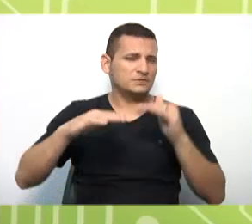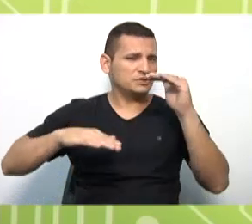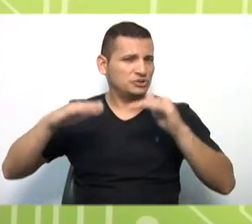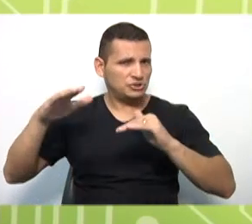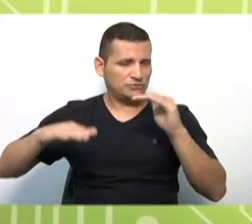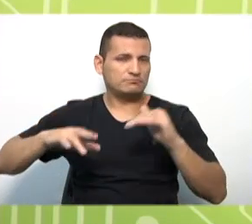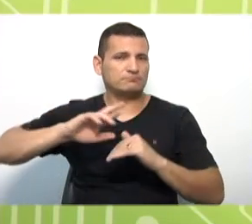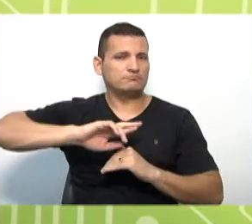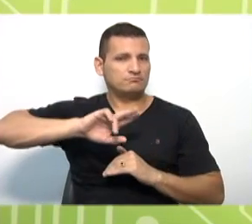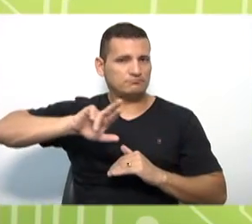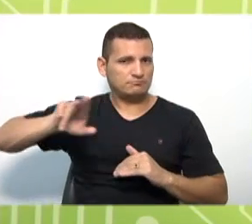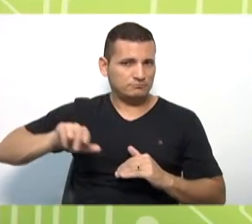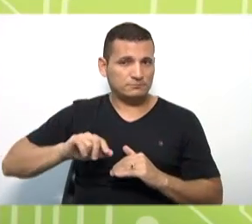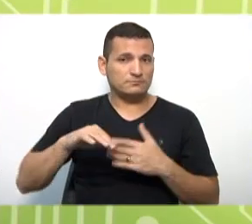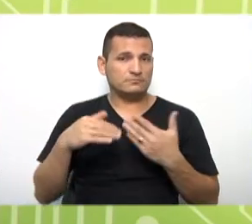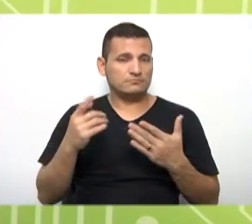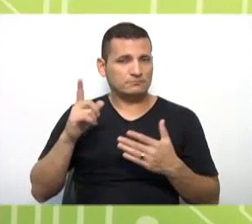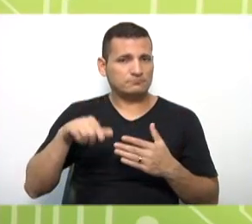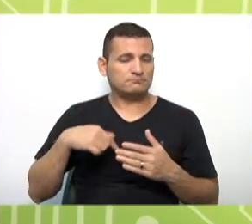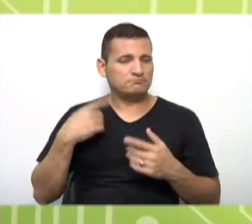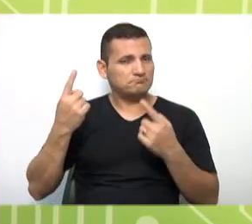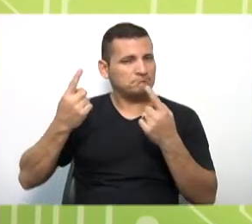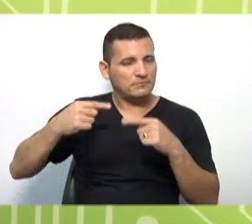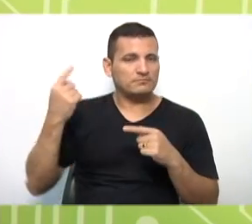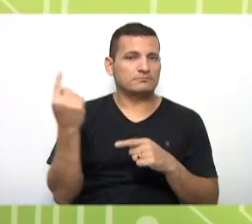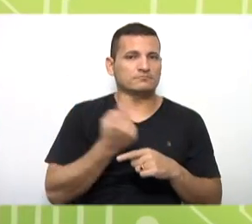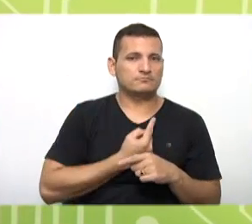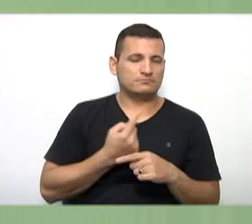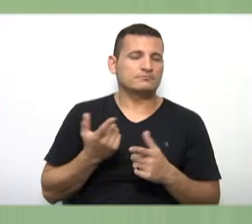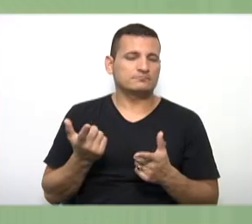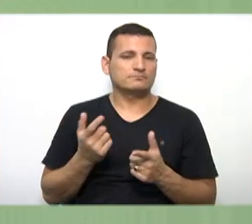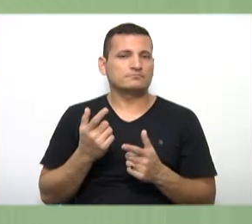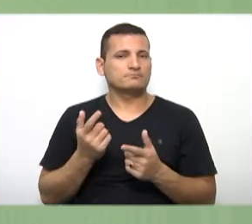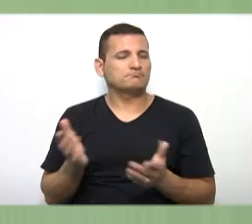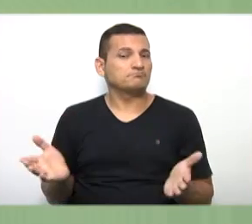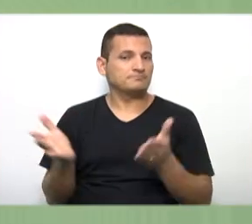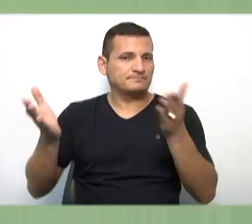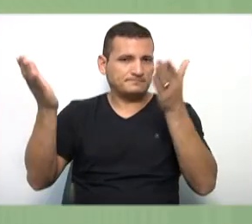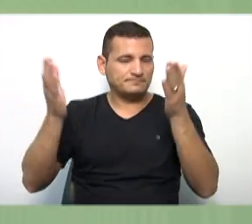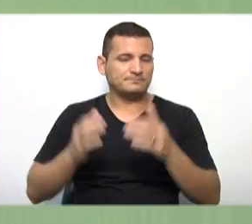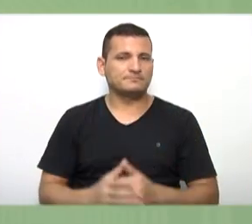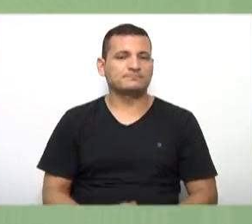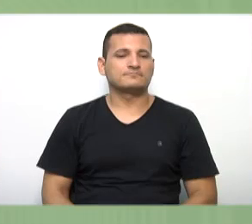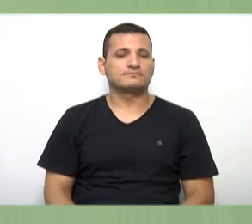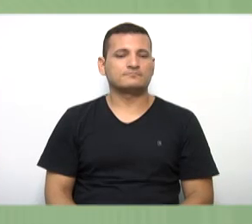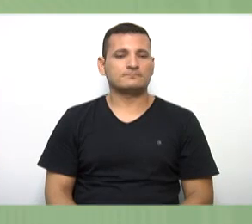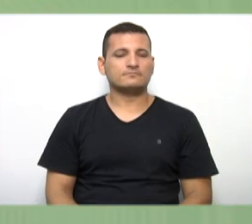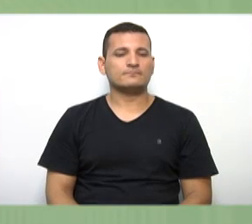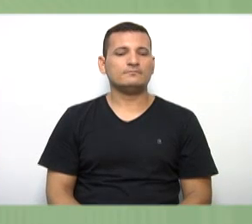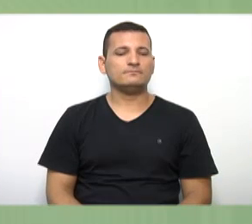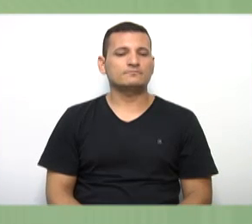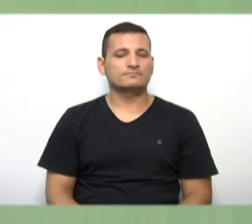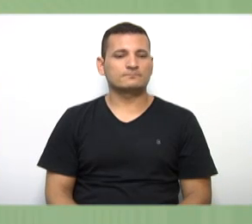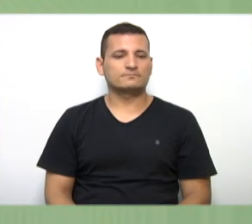Então aí é um desafio para nós motivá-los. E aí nós falamos sobre